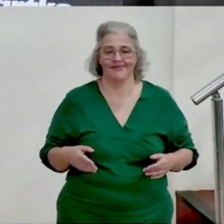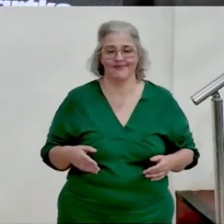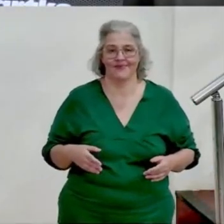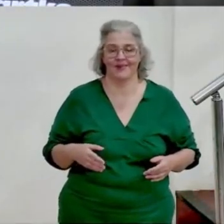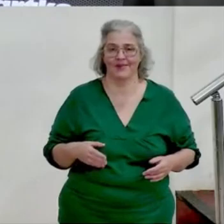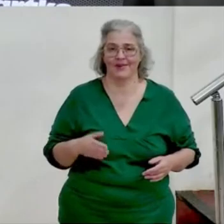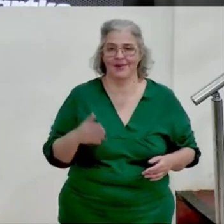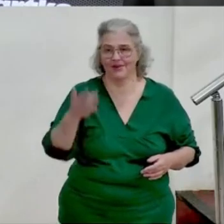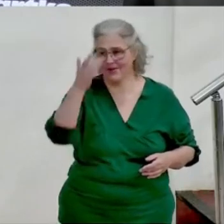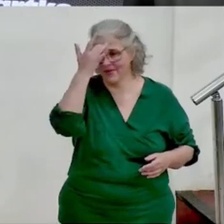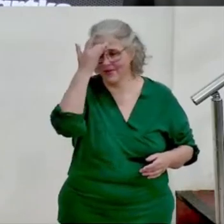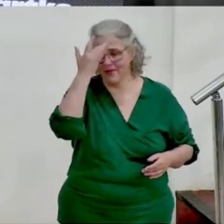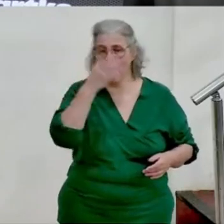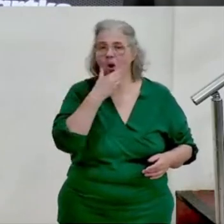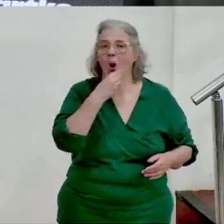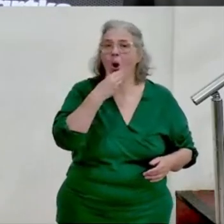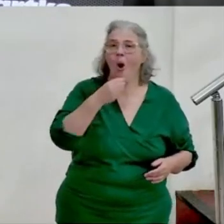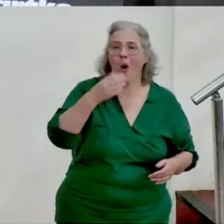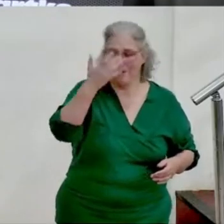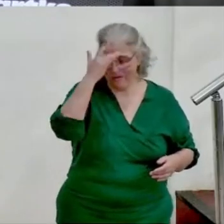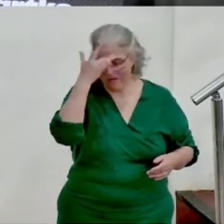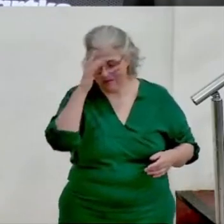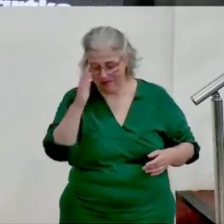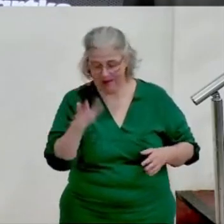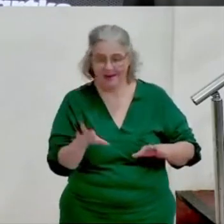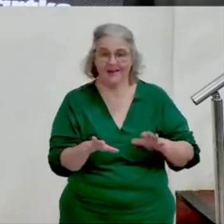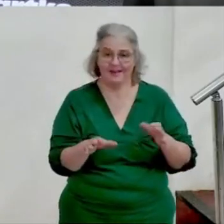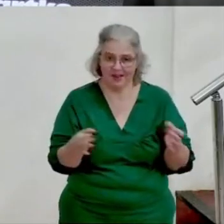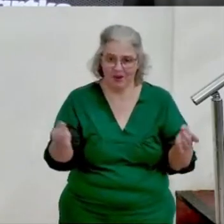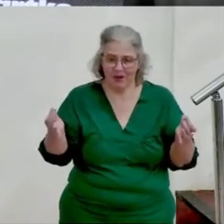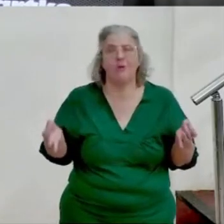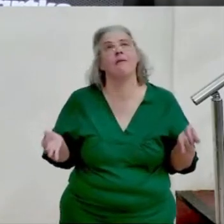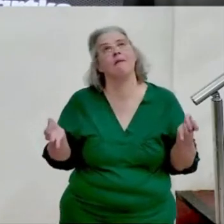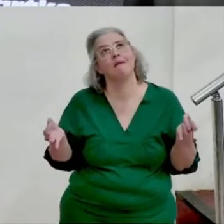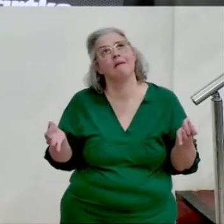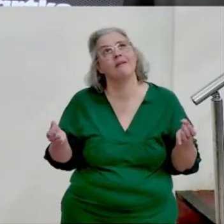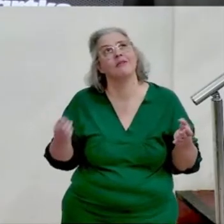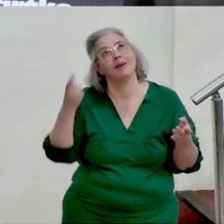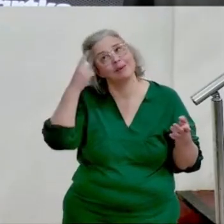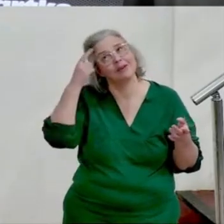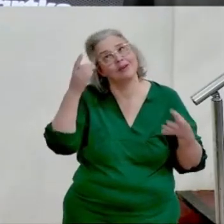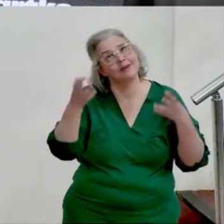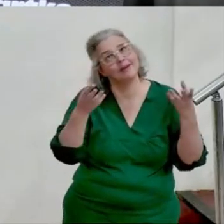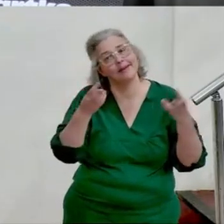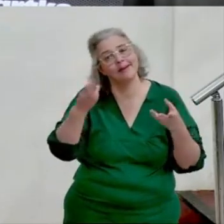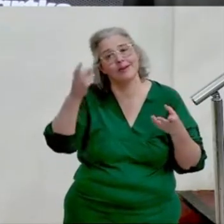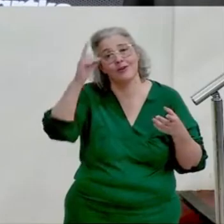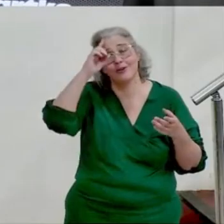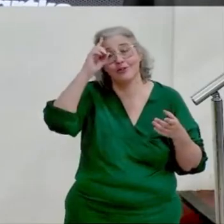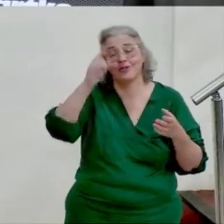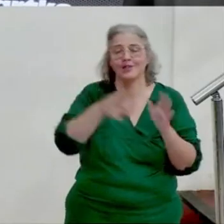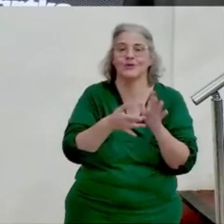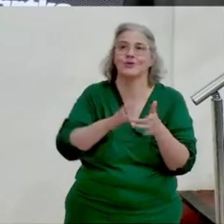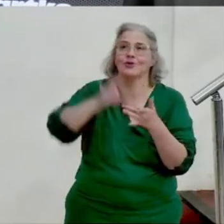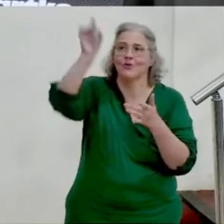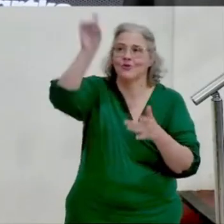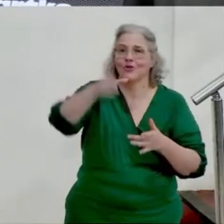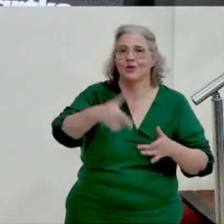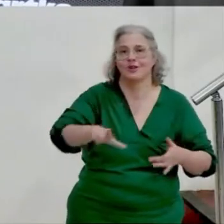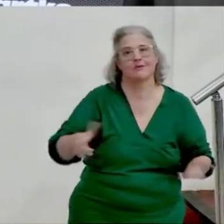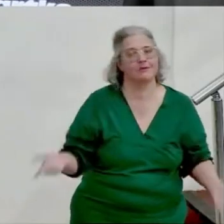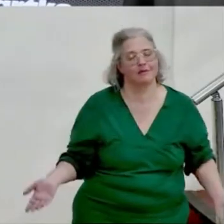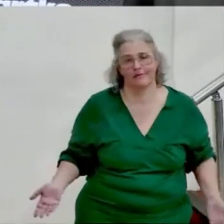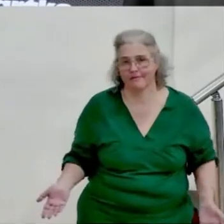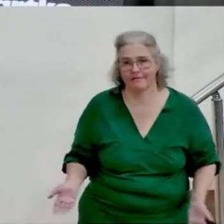viver sempre vigilantes. Nós falaremos mais sobre isso no próximo sermão. Tendo estabelecido então que não pode se saber